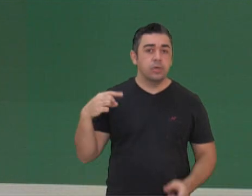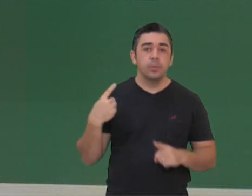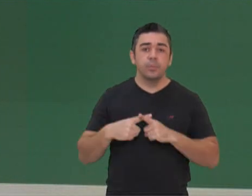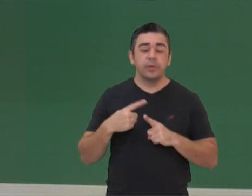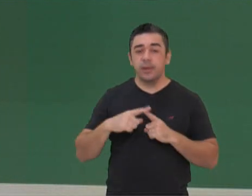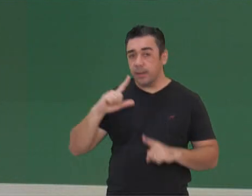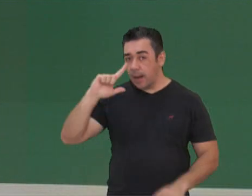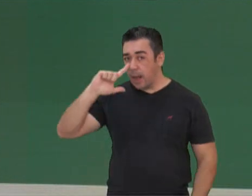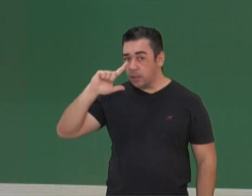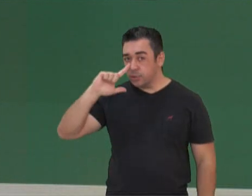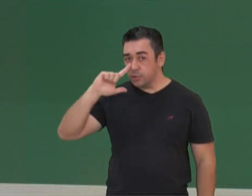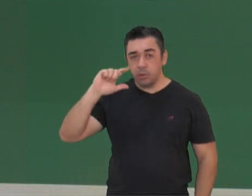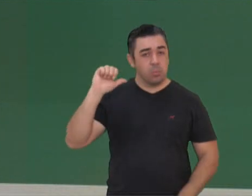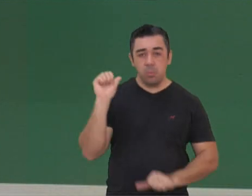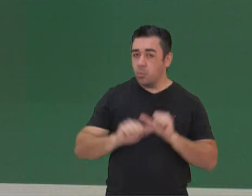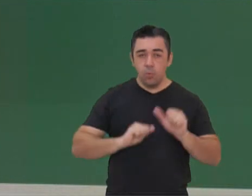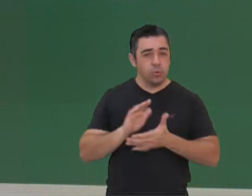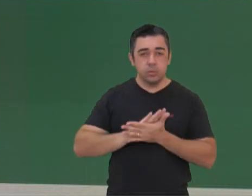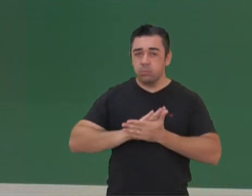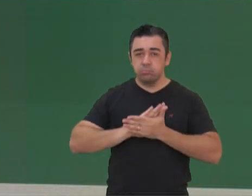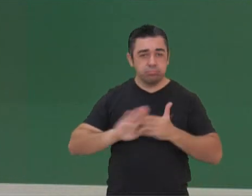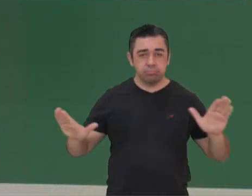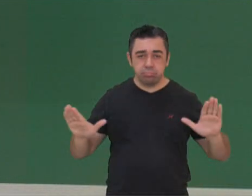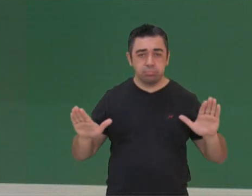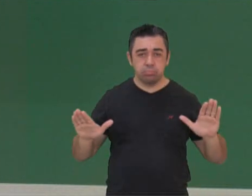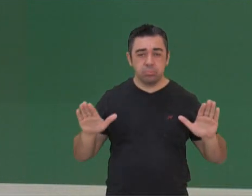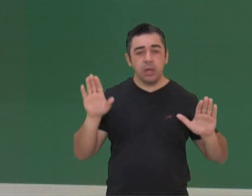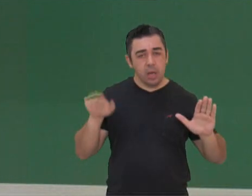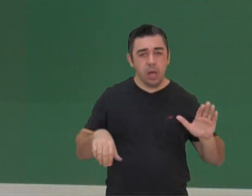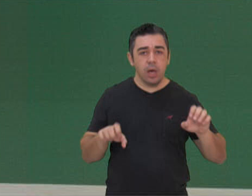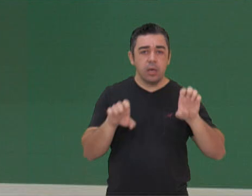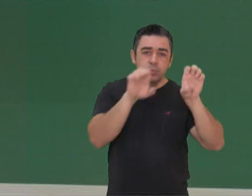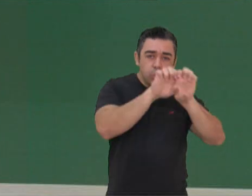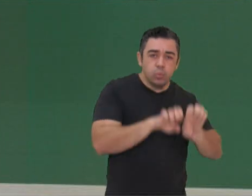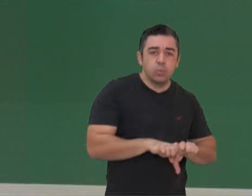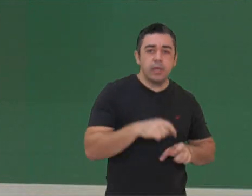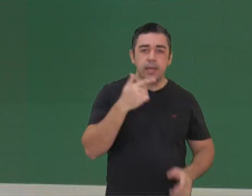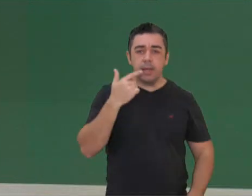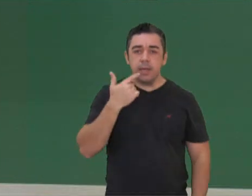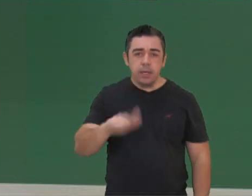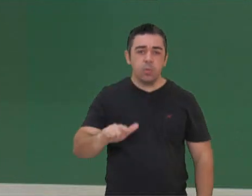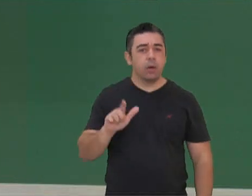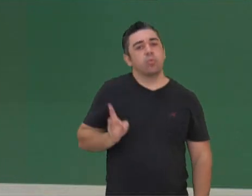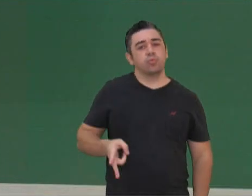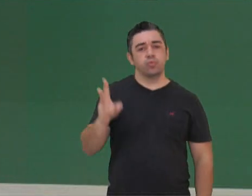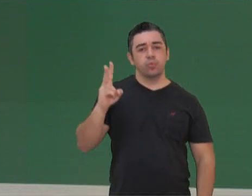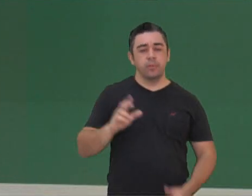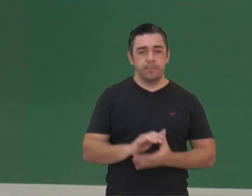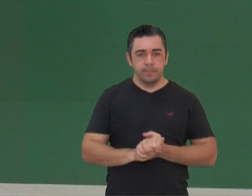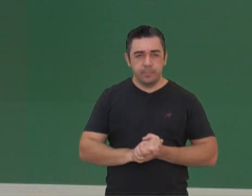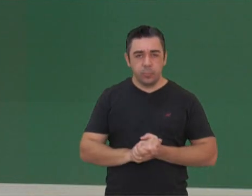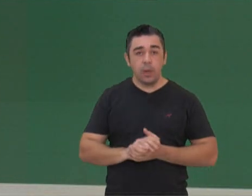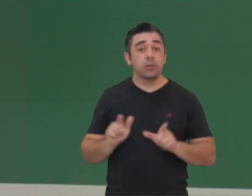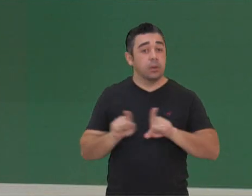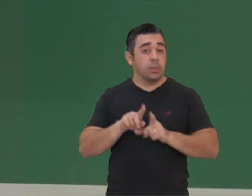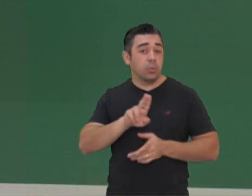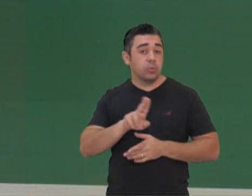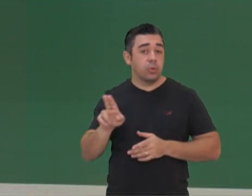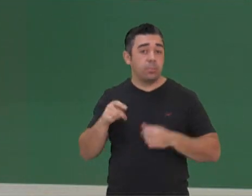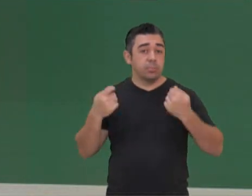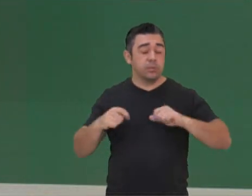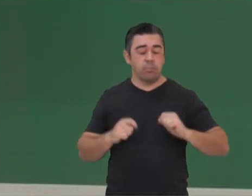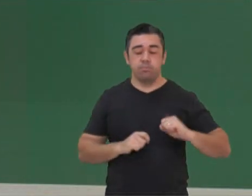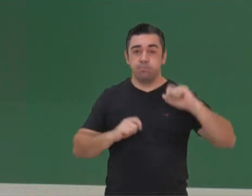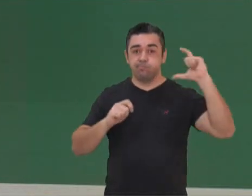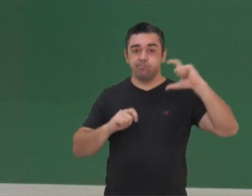morta. Ela não se modifica mais, então não tem problema no futuro, né, de mudar a língua. E por último ainda, o nome tem que estar destacado. Como é que eu